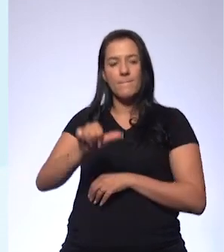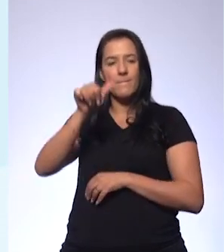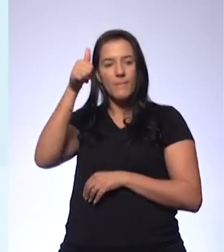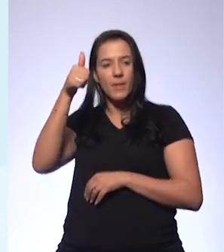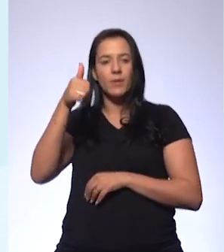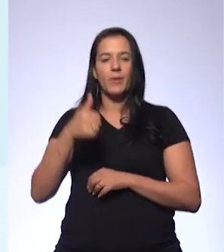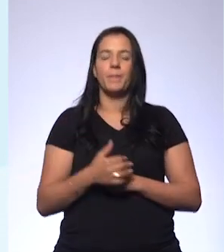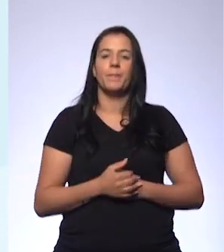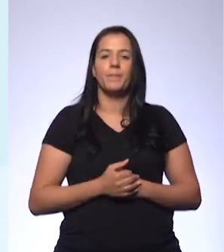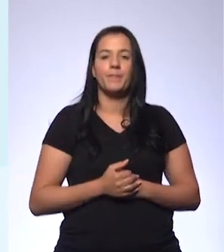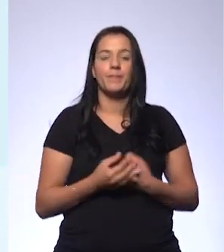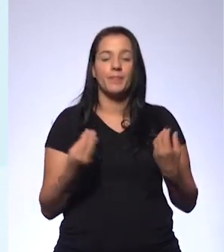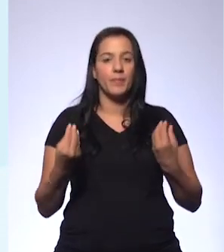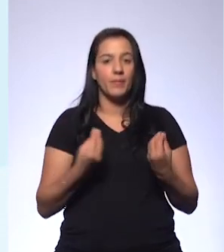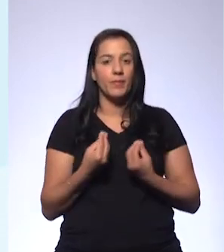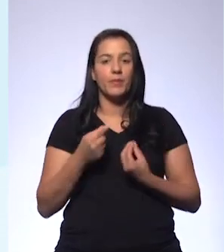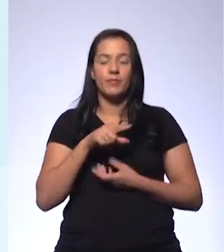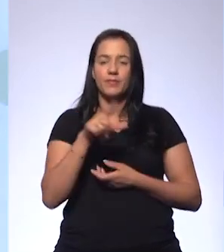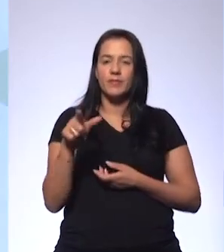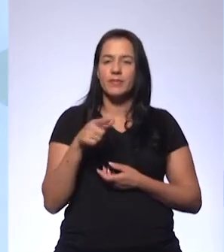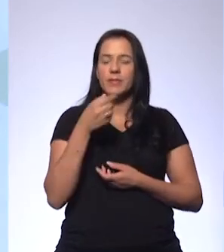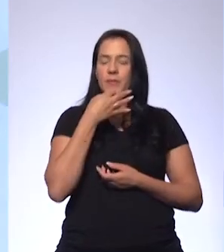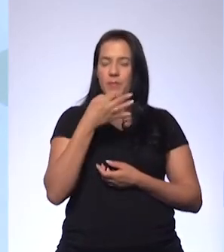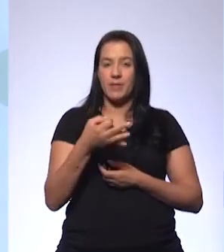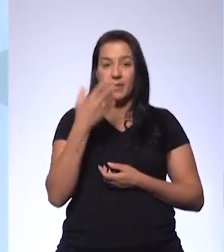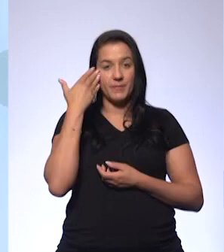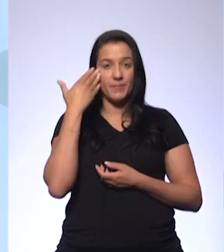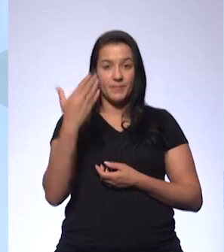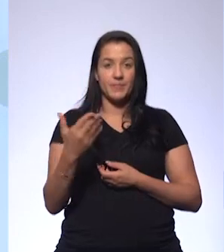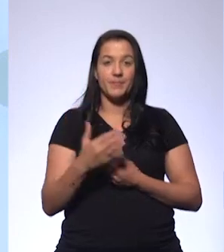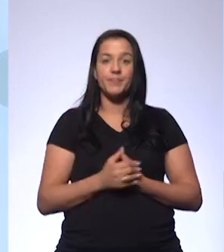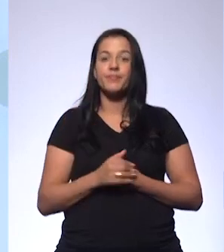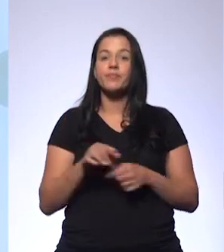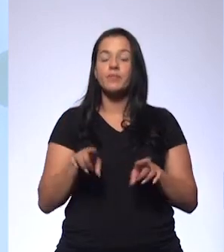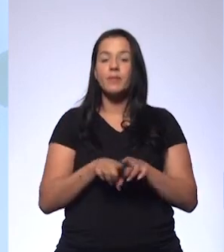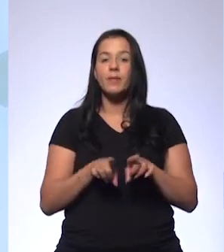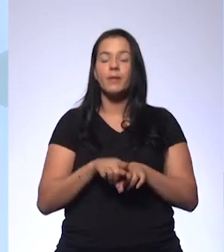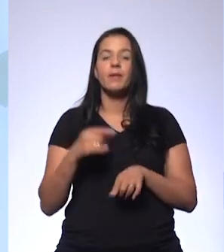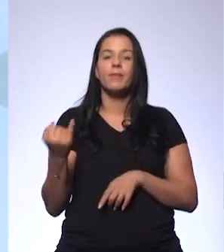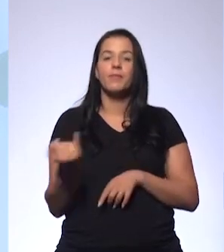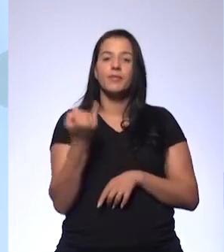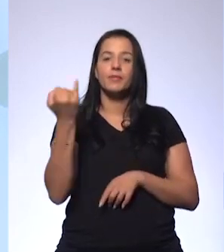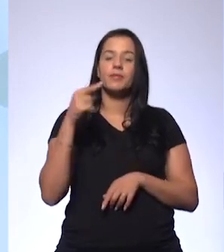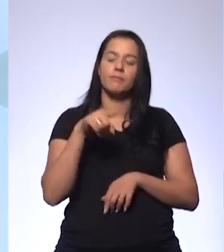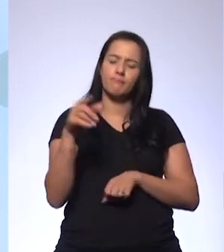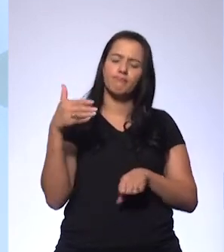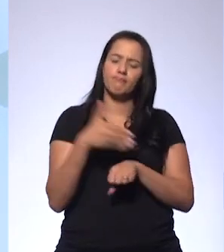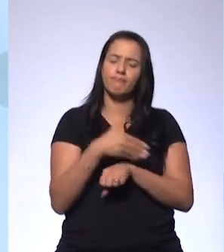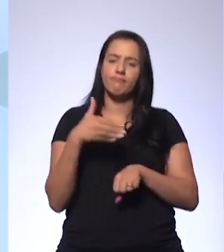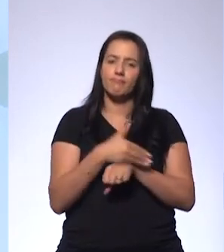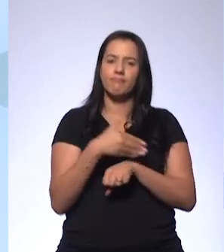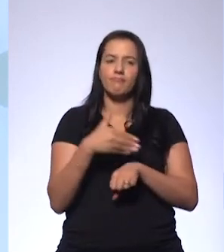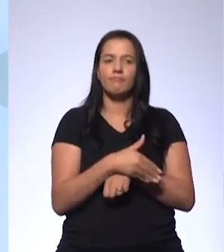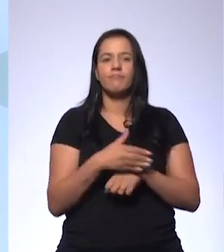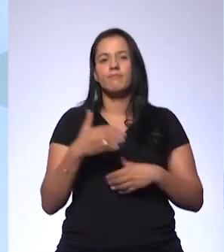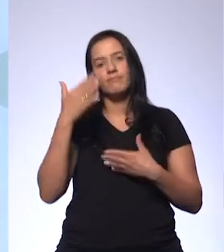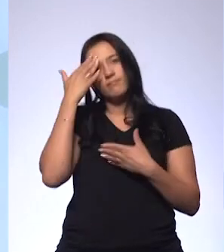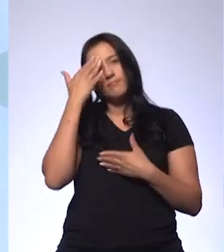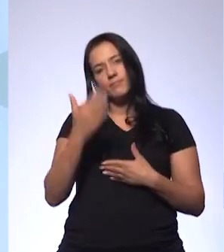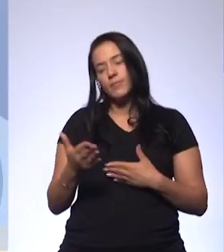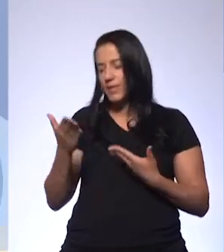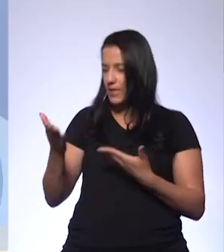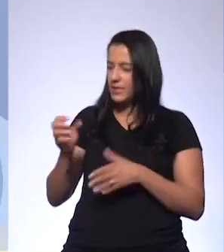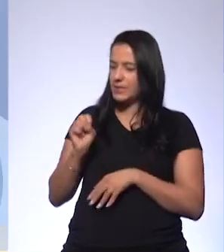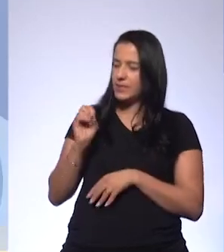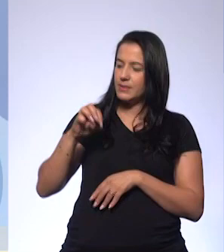gente melhorar e levar em consideração aí os comentários. Tá? Então, importante aí a participação de vocês. Muito obrigada,